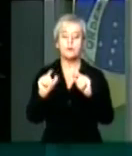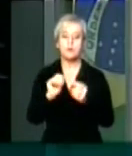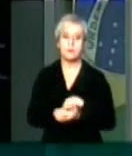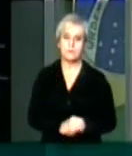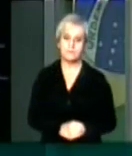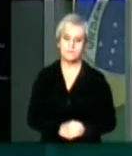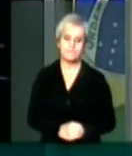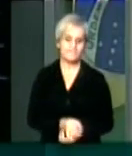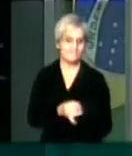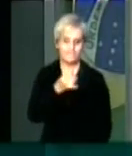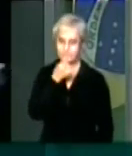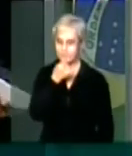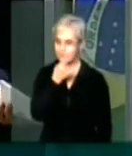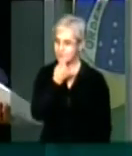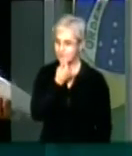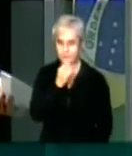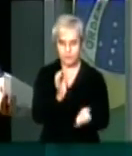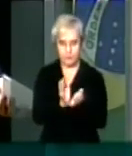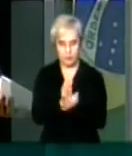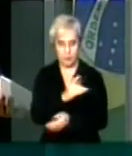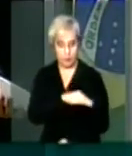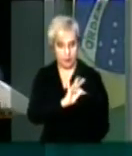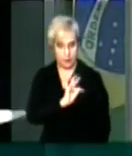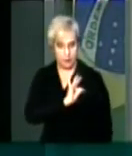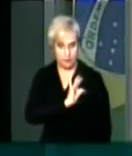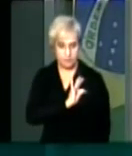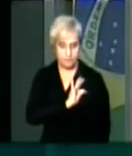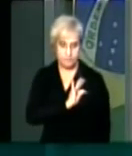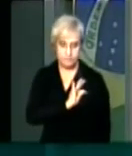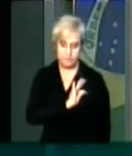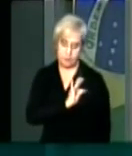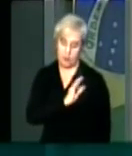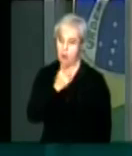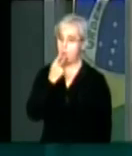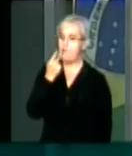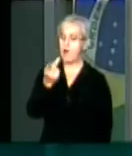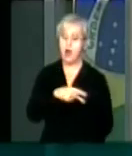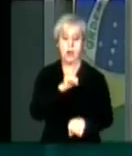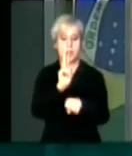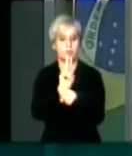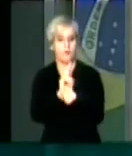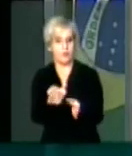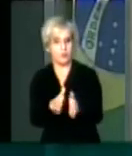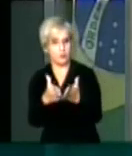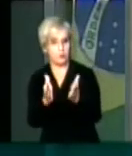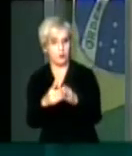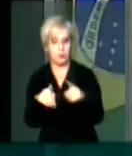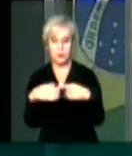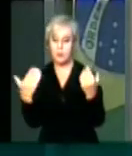fato lamentável. É o Partido dos Trabalhadores, que dizem que defende os mais pobres,